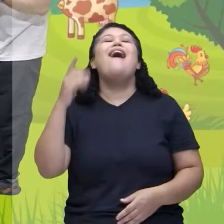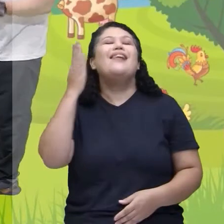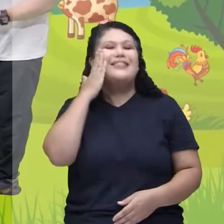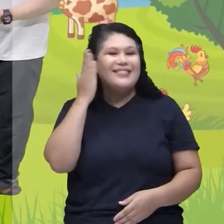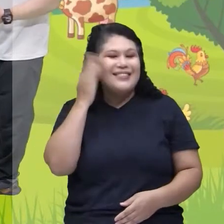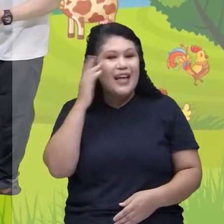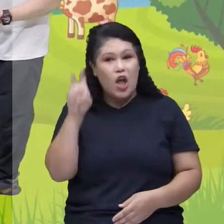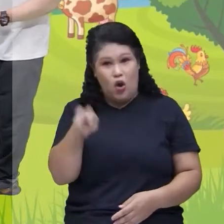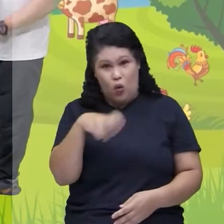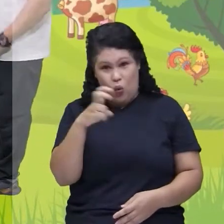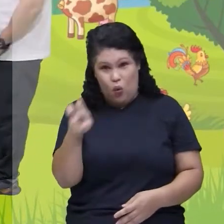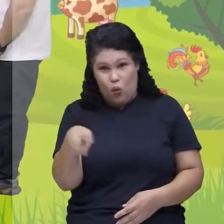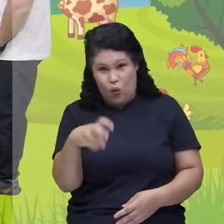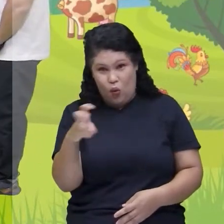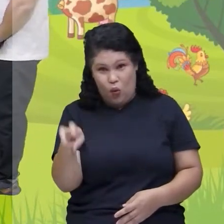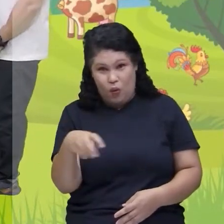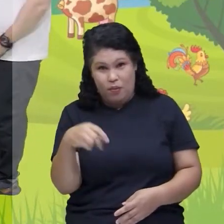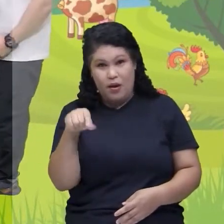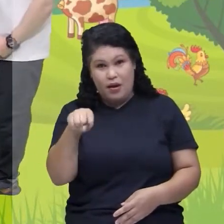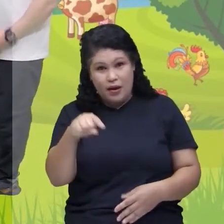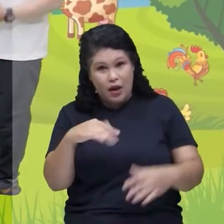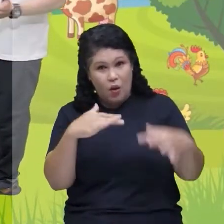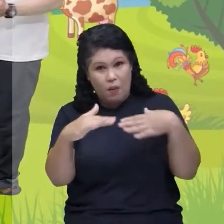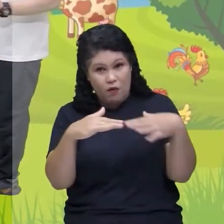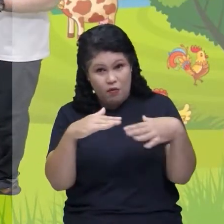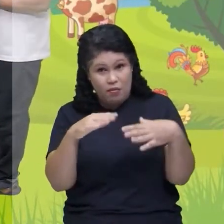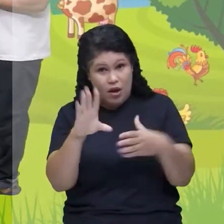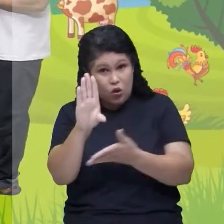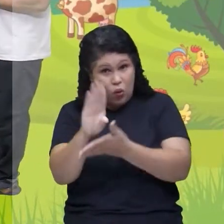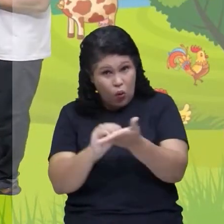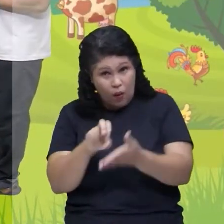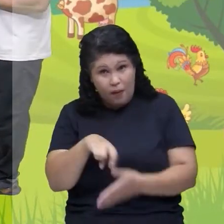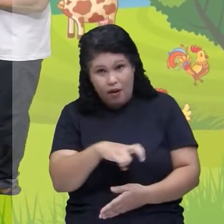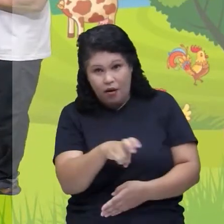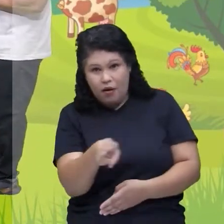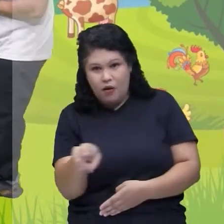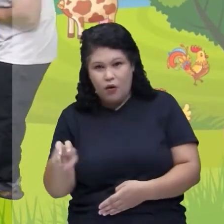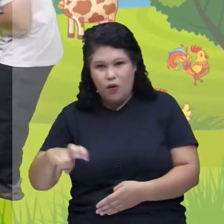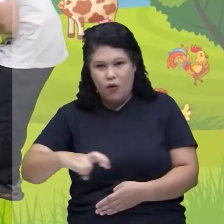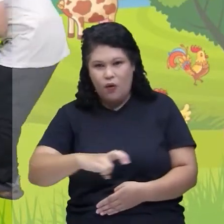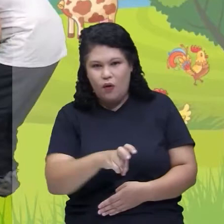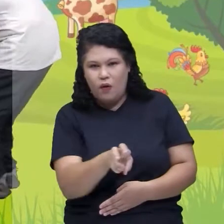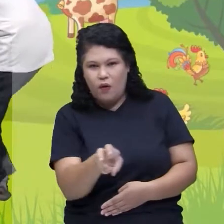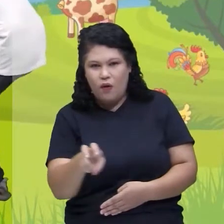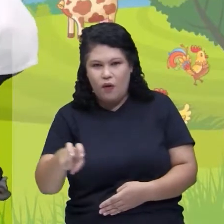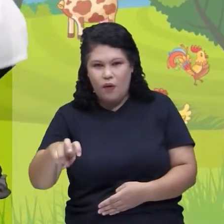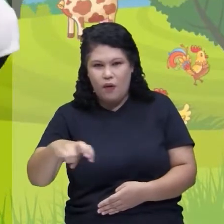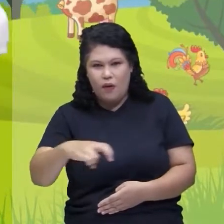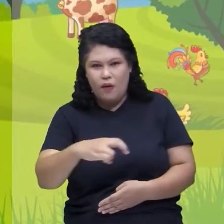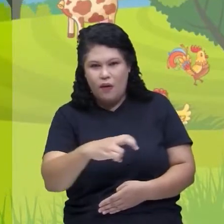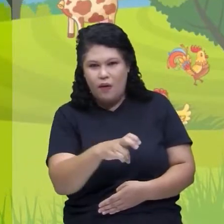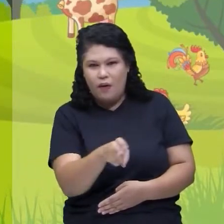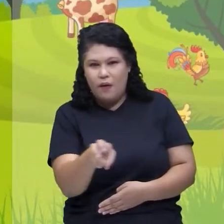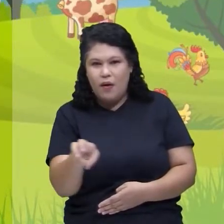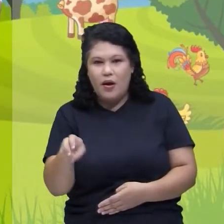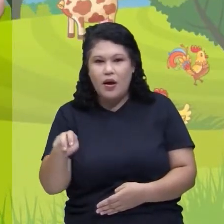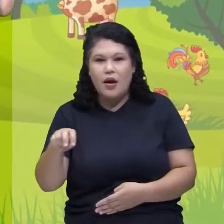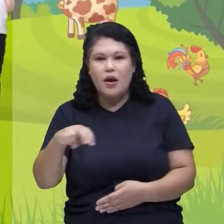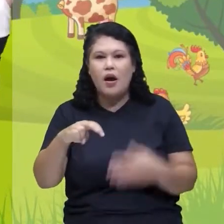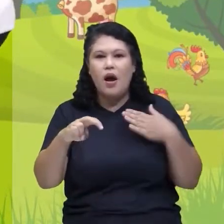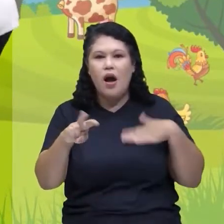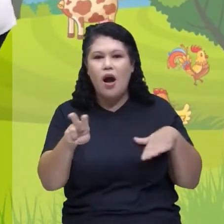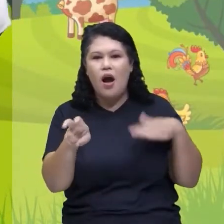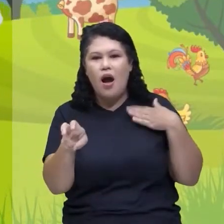cobra. Na estação 2, vamos fazer o movimento da cobra. E como é que a cobra anda? Em zigue-zague. Vamos lá. Bem devagarzinho.